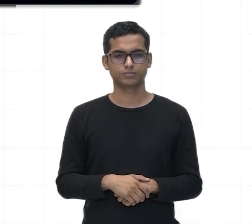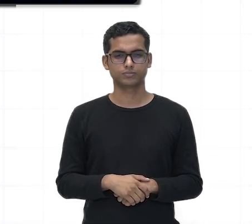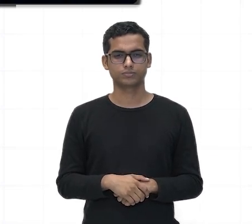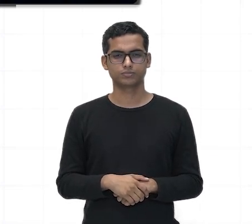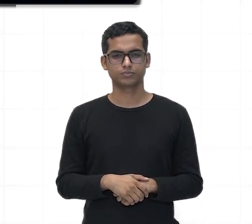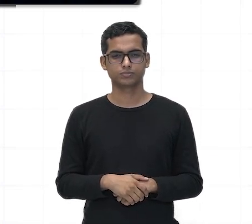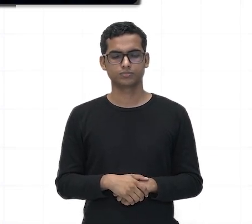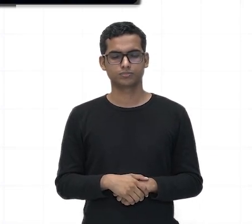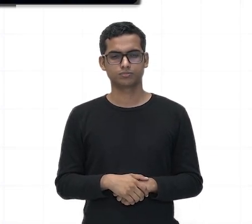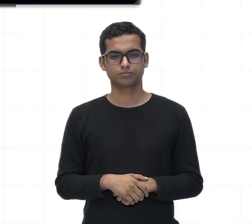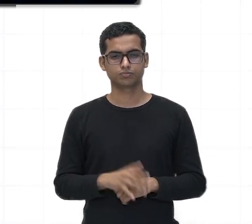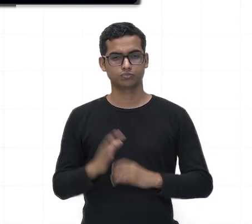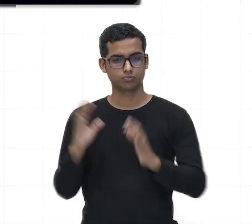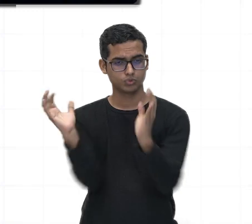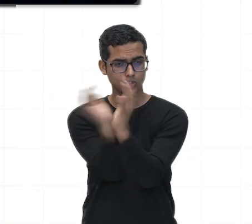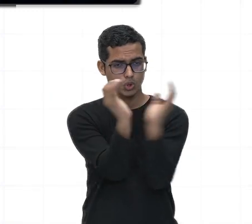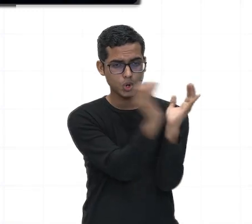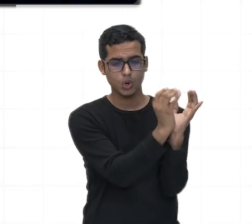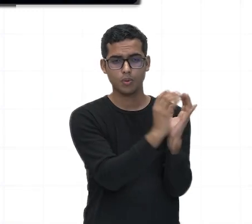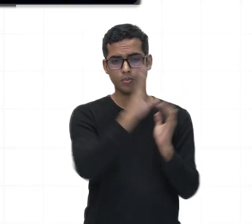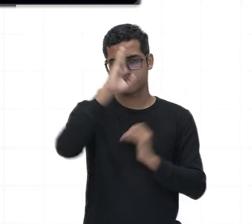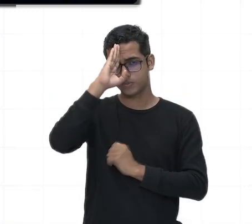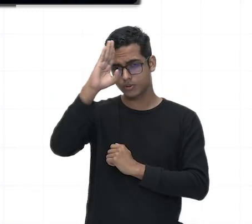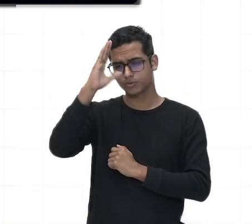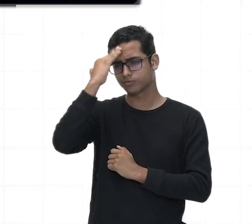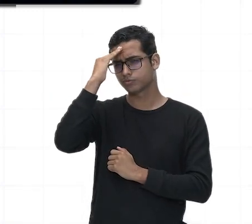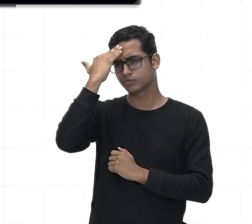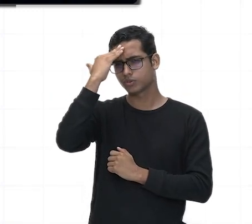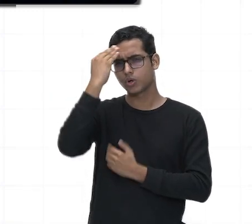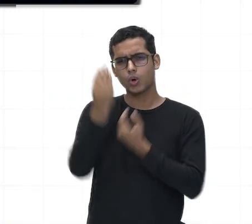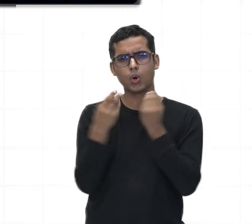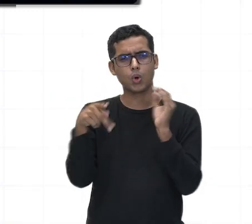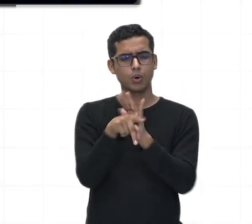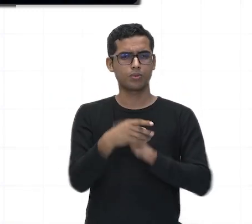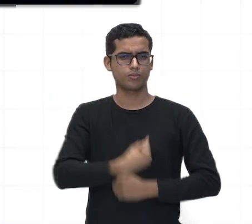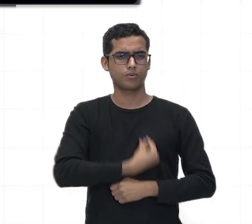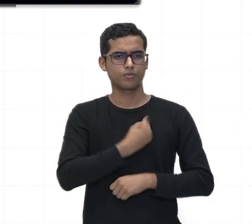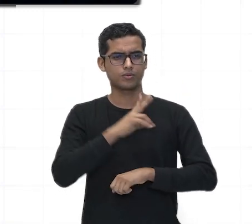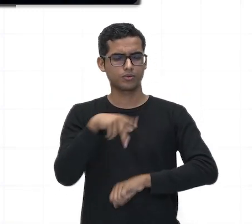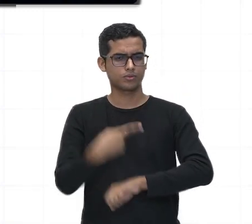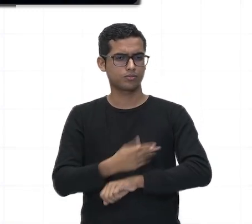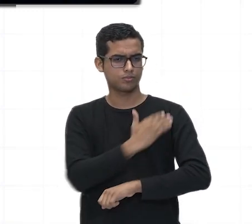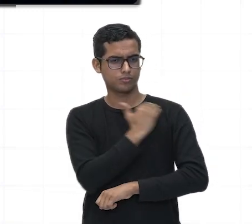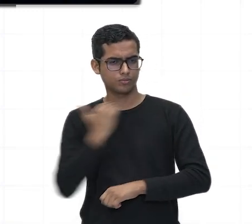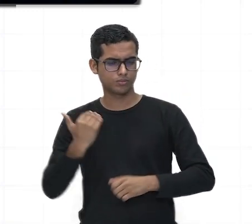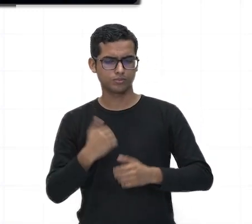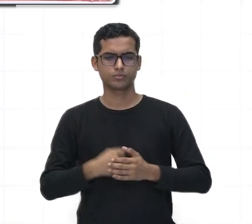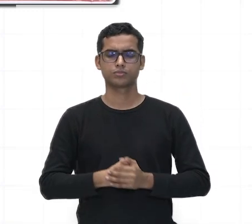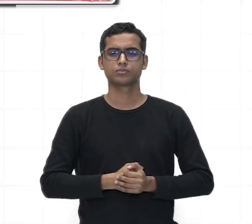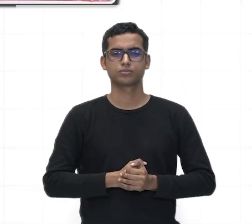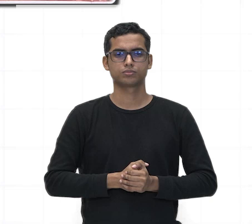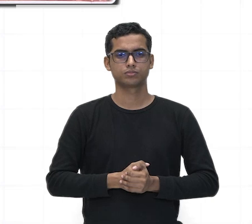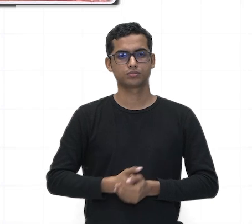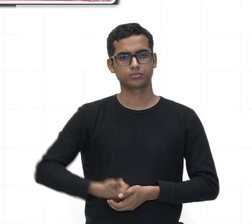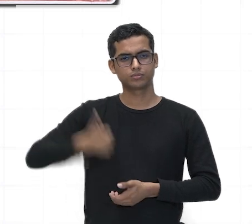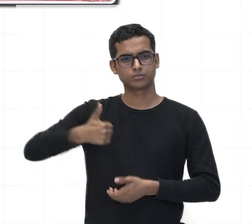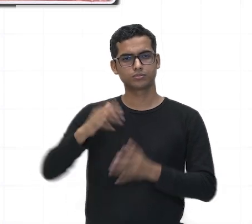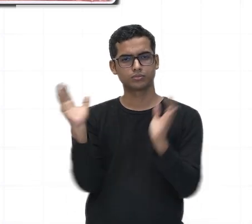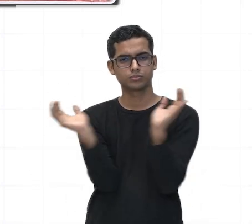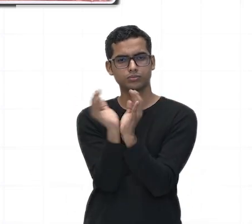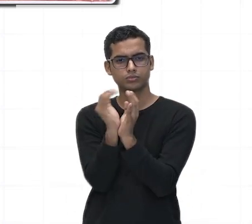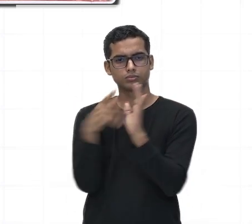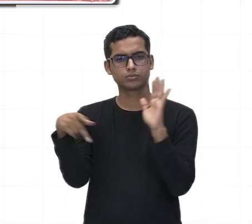grupos cristãos compreendem a vida após a morte. Vamos ver o primeiro grupo, que